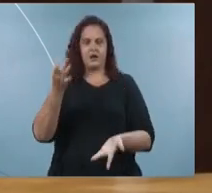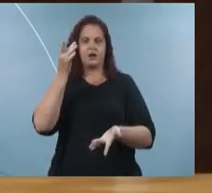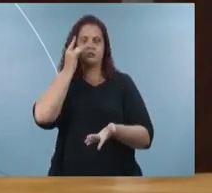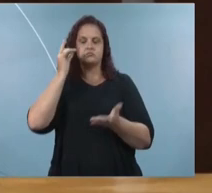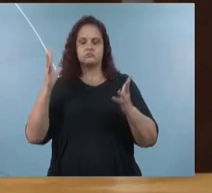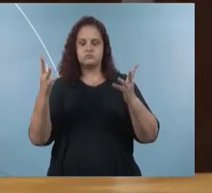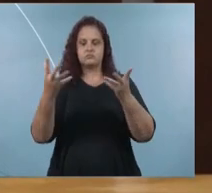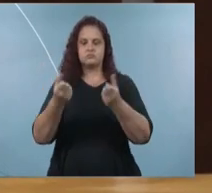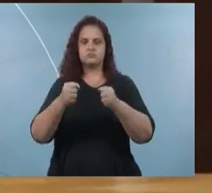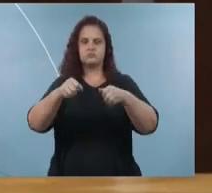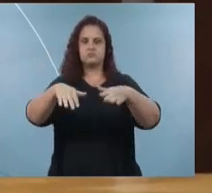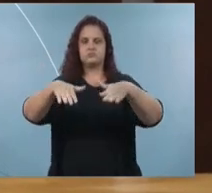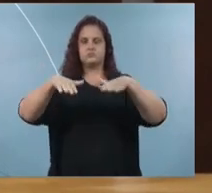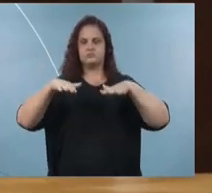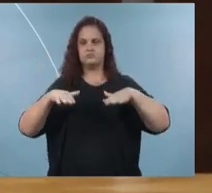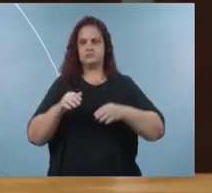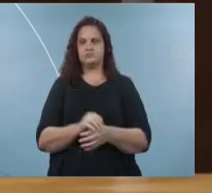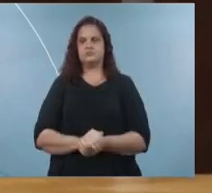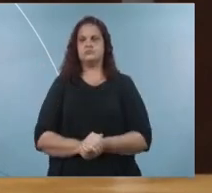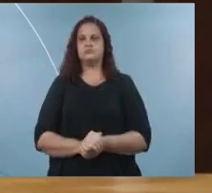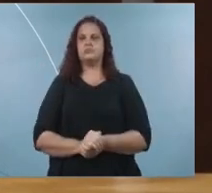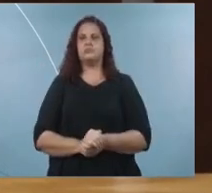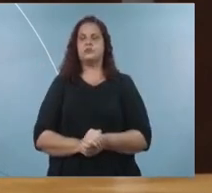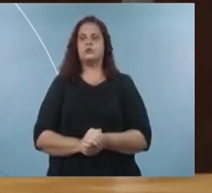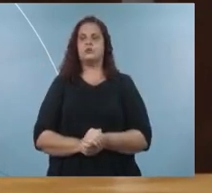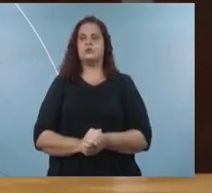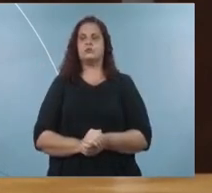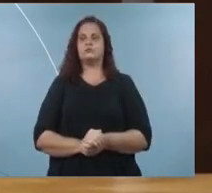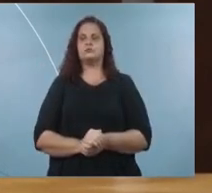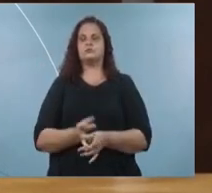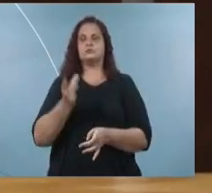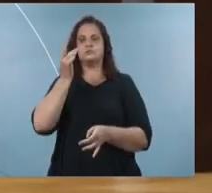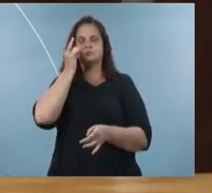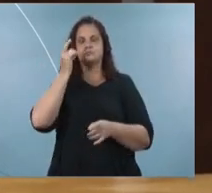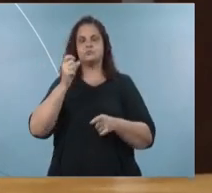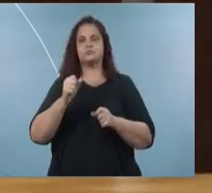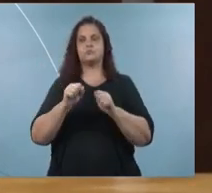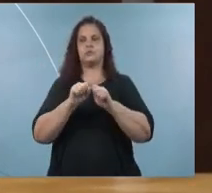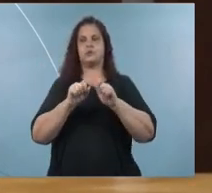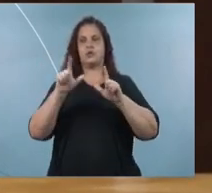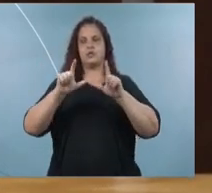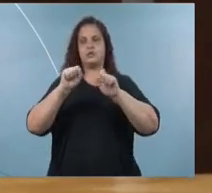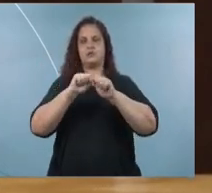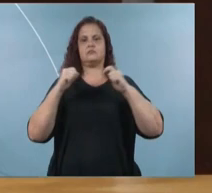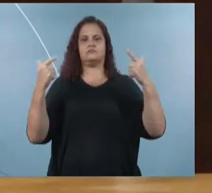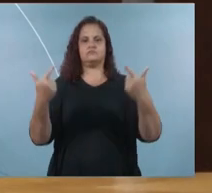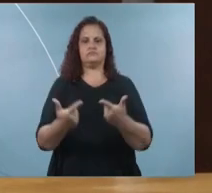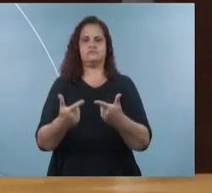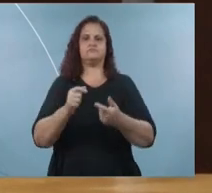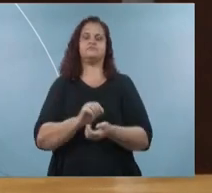nas galerias e também dos que nos acompanham pela TV Assembleia.